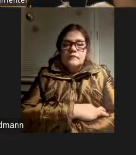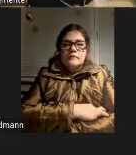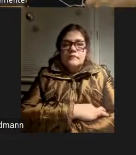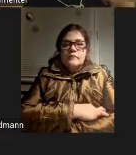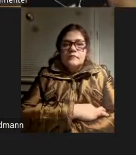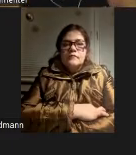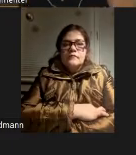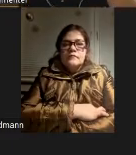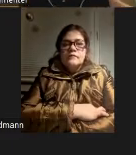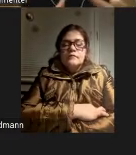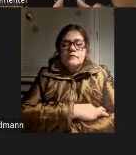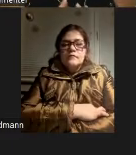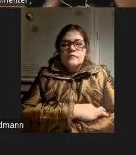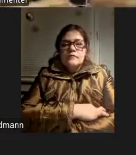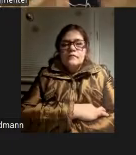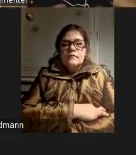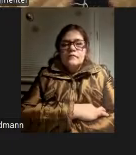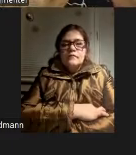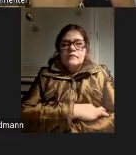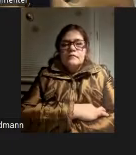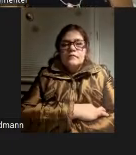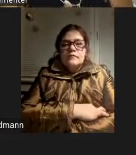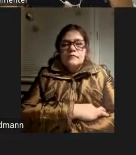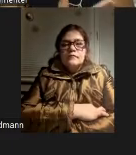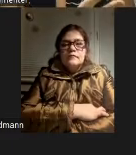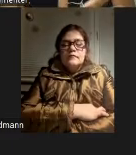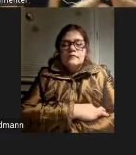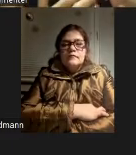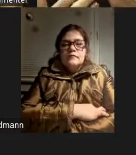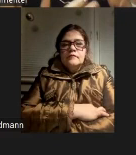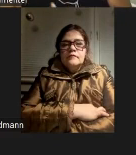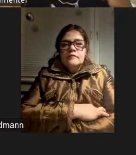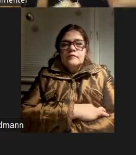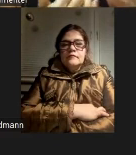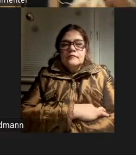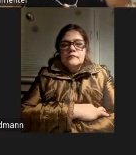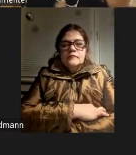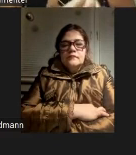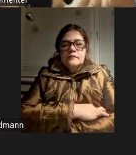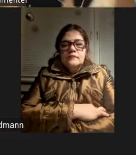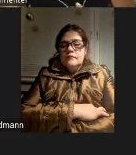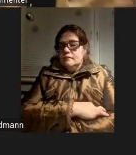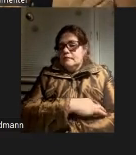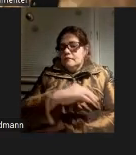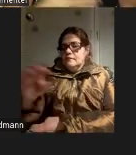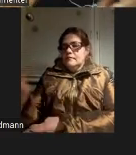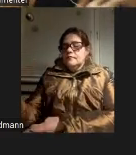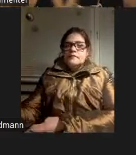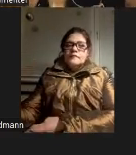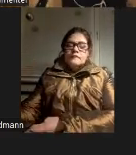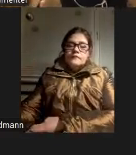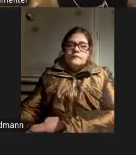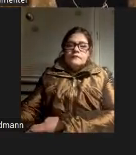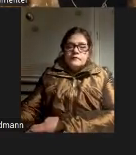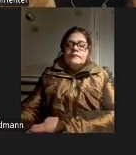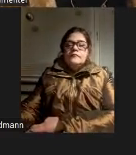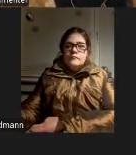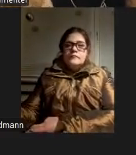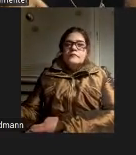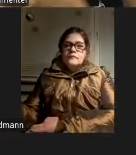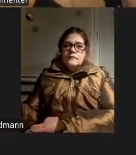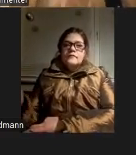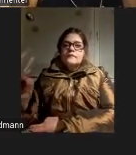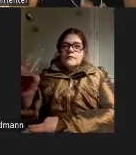temporais, marcadores de rotina, para que ele funcione, para que ele libere hormônios do dia durante a luz lá